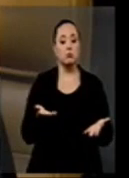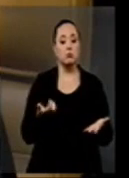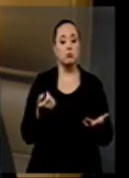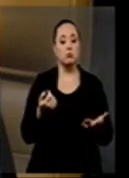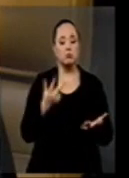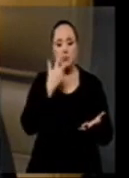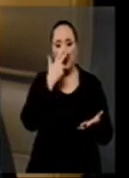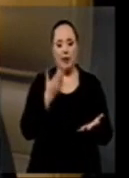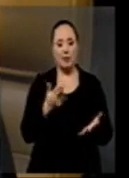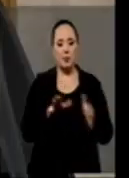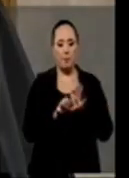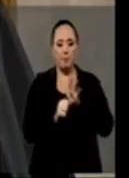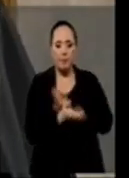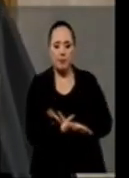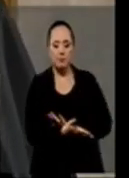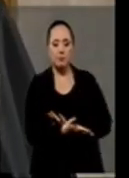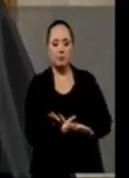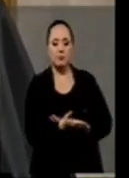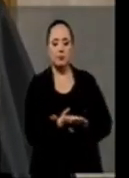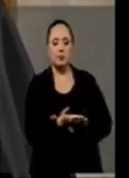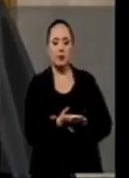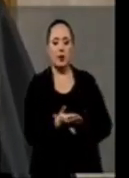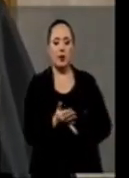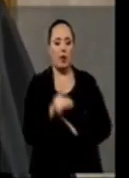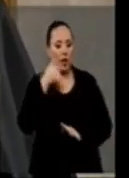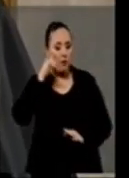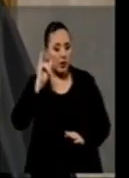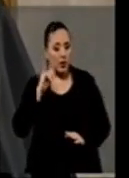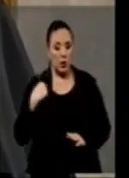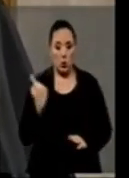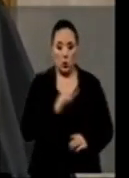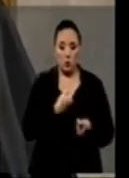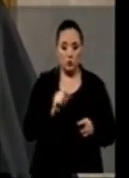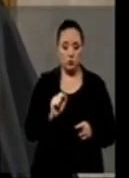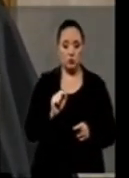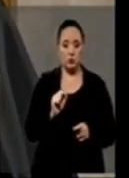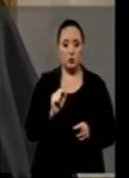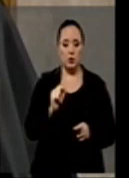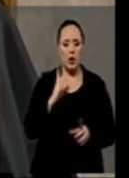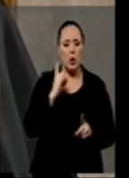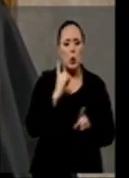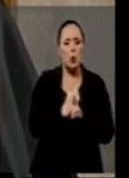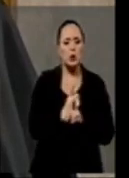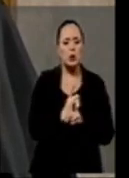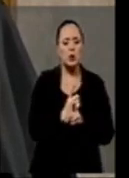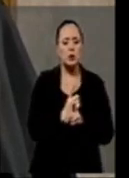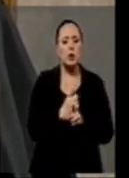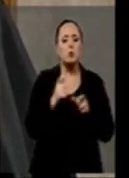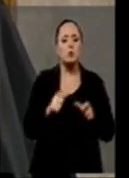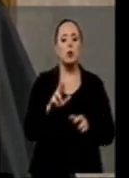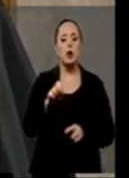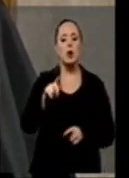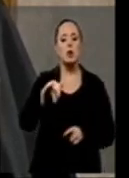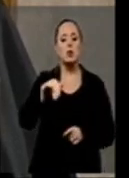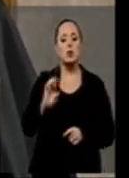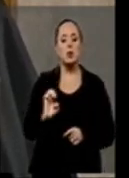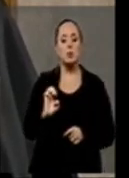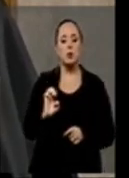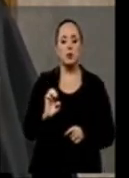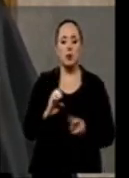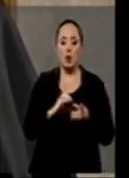perseguida também é certo que devemos encontrar no próprio regime democrático os